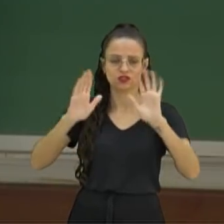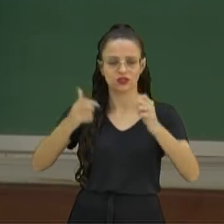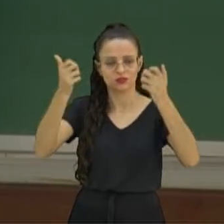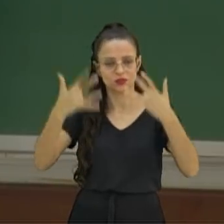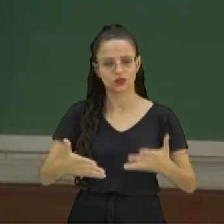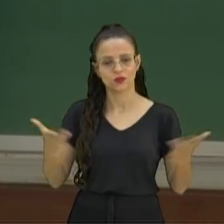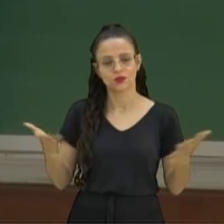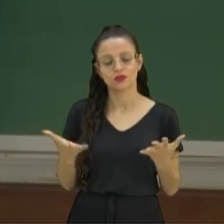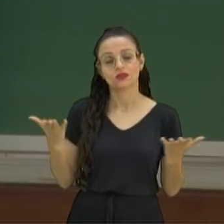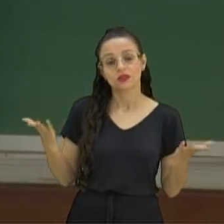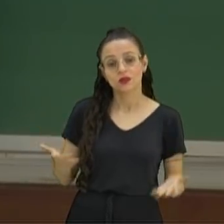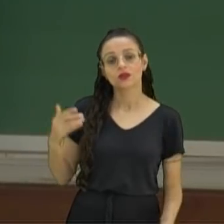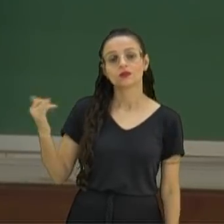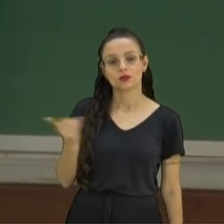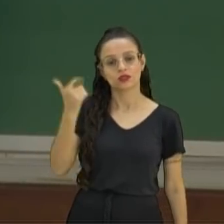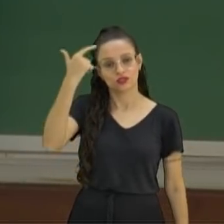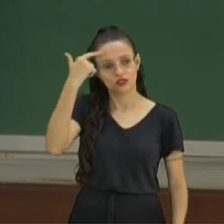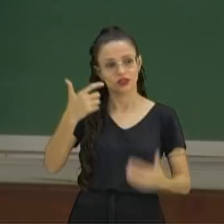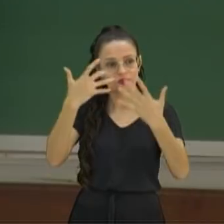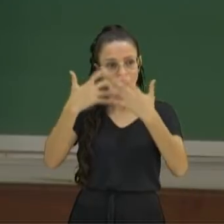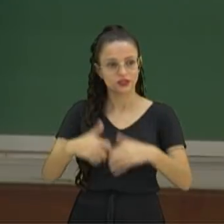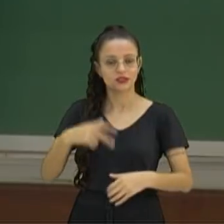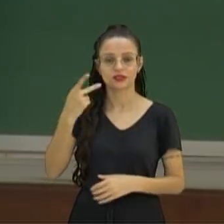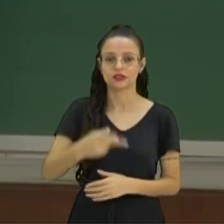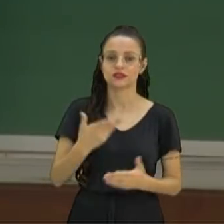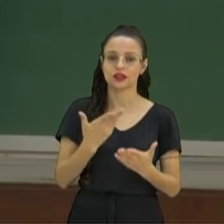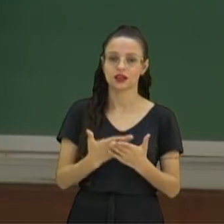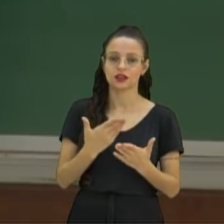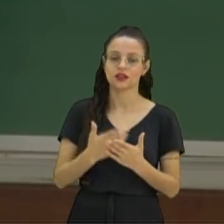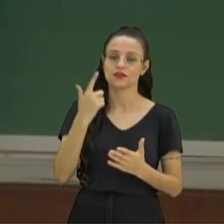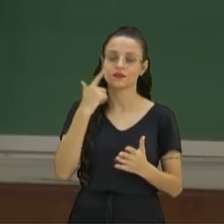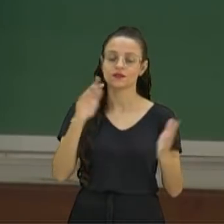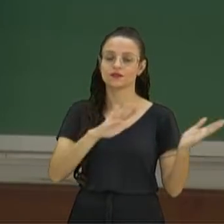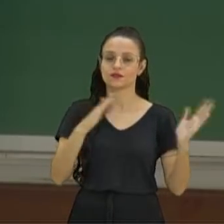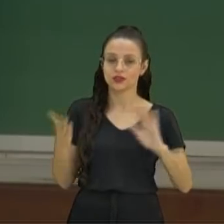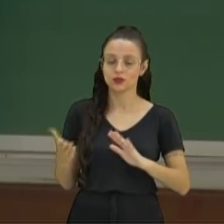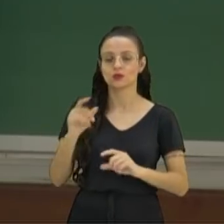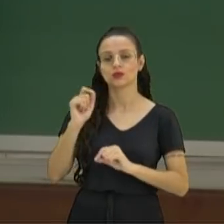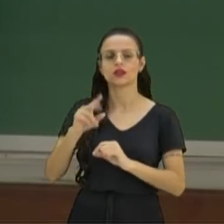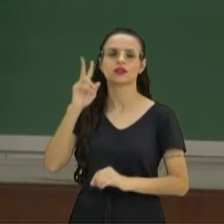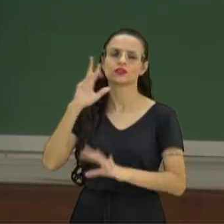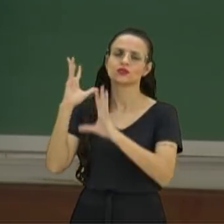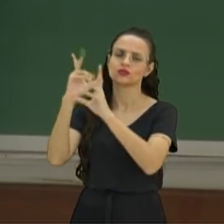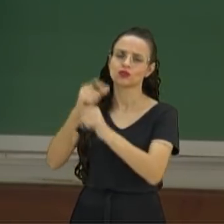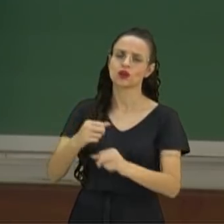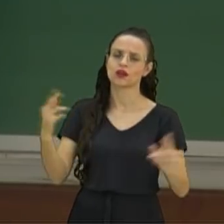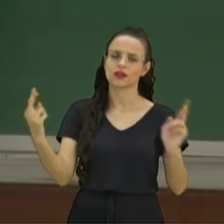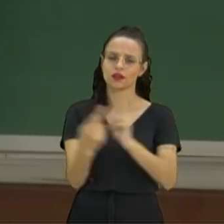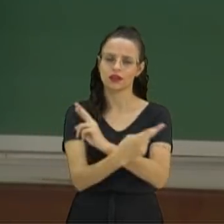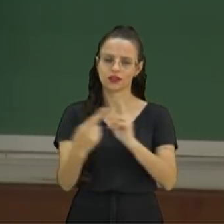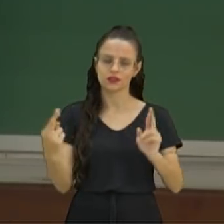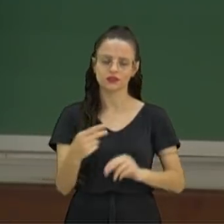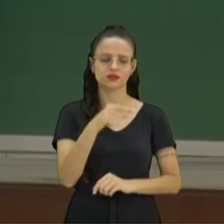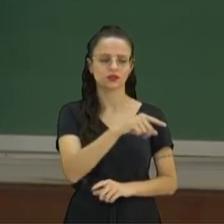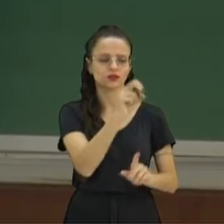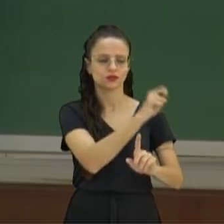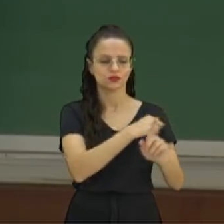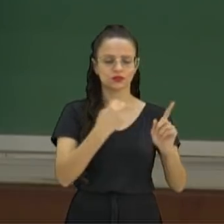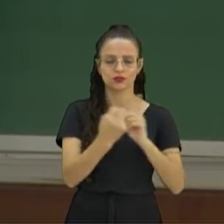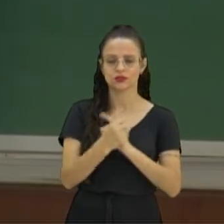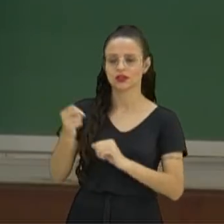Então, importantíssima essa reflexão da aula de hoje, que a gente viu ali, desde o histórico da relação sociedade-natureza, as